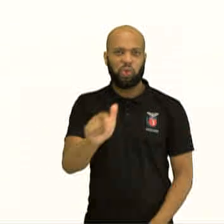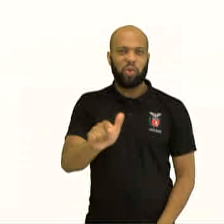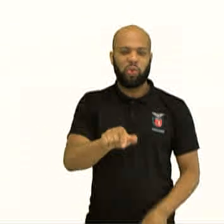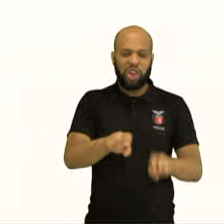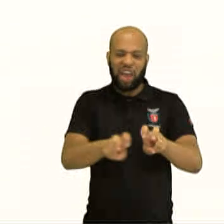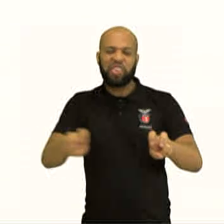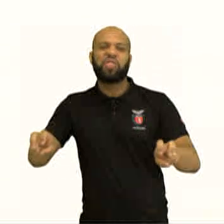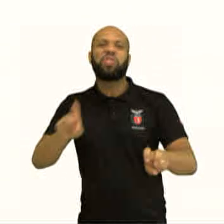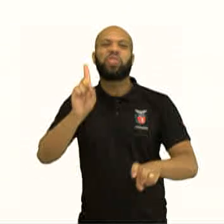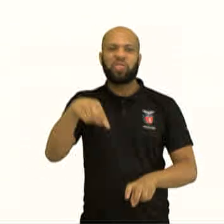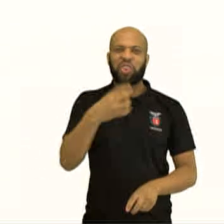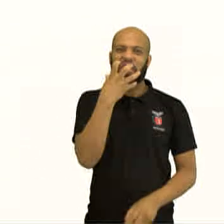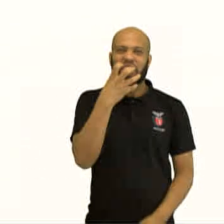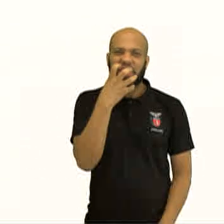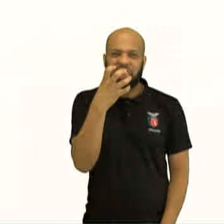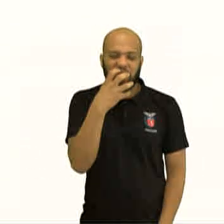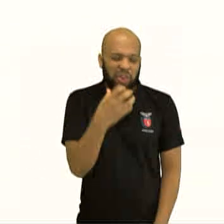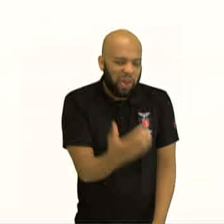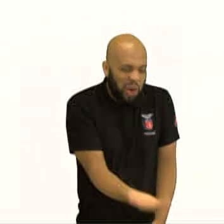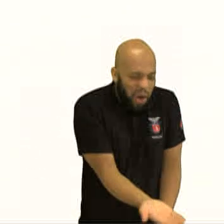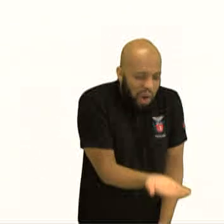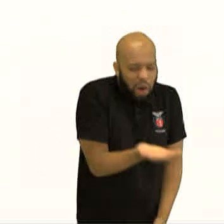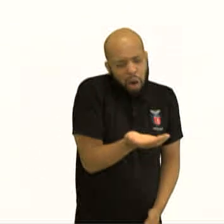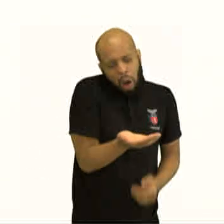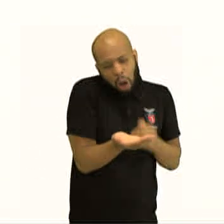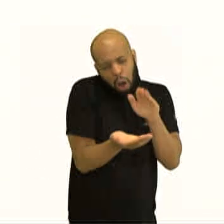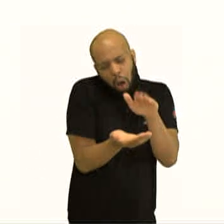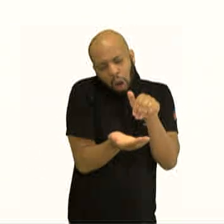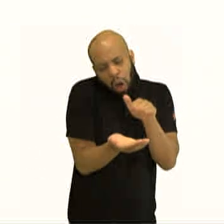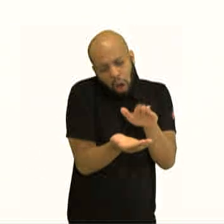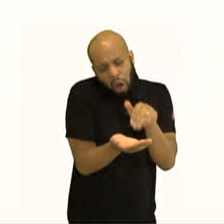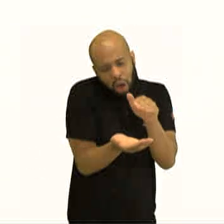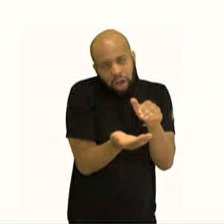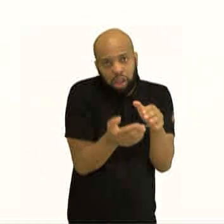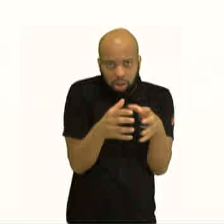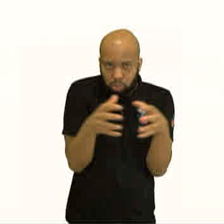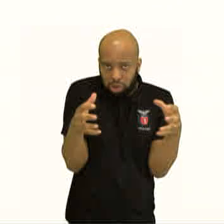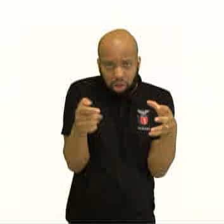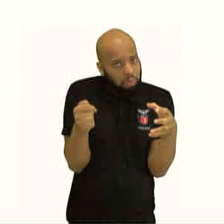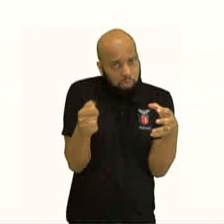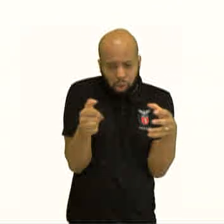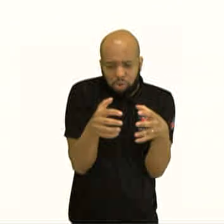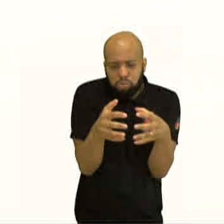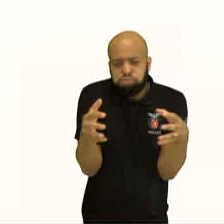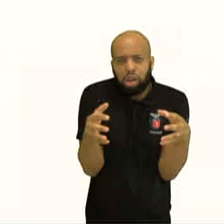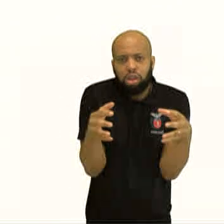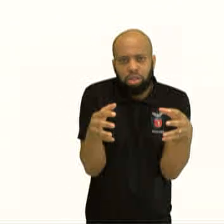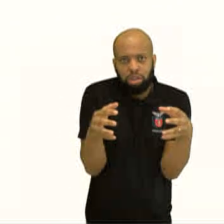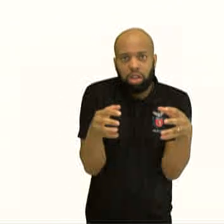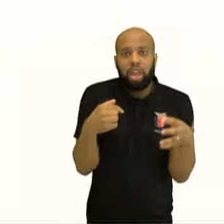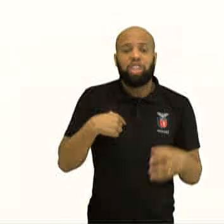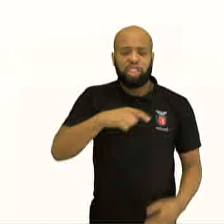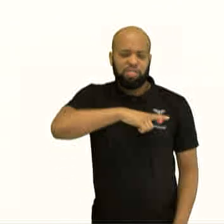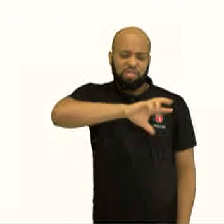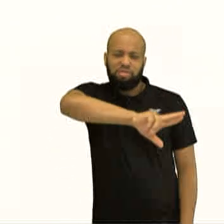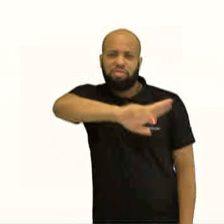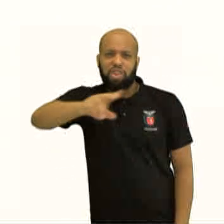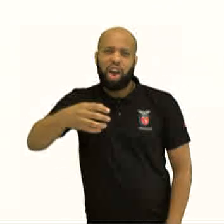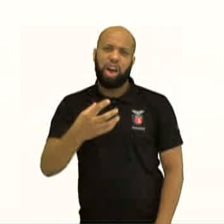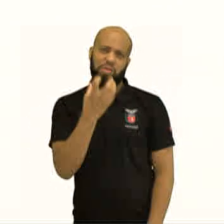que cabia na palma da mão, e que pouco haveria de crescer. Tive muitos cães na infância e